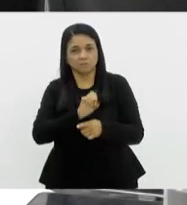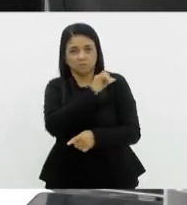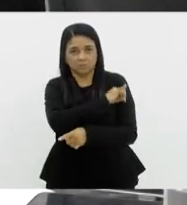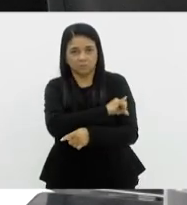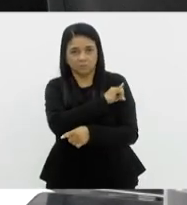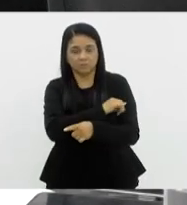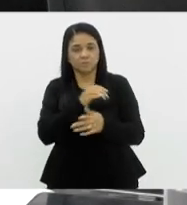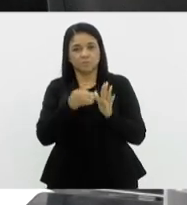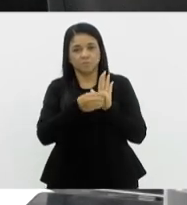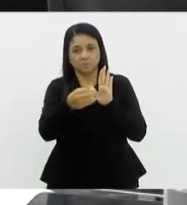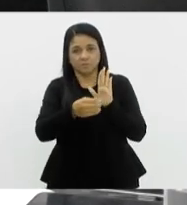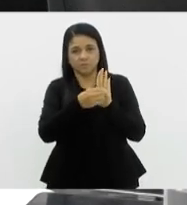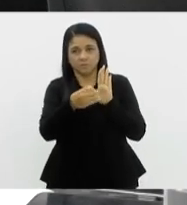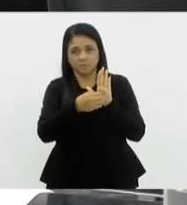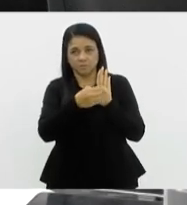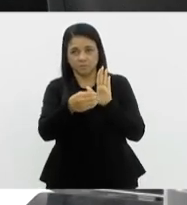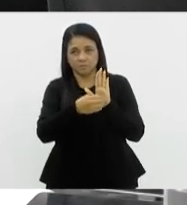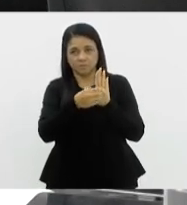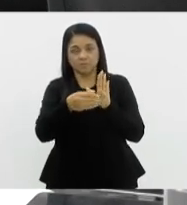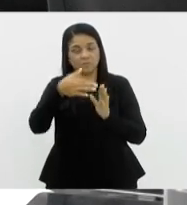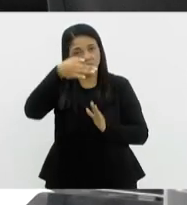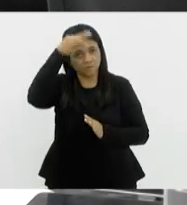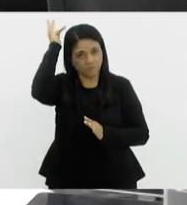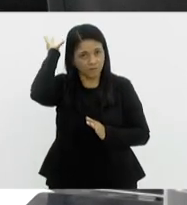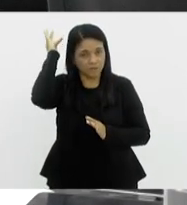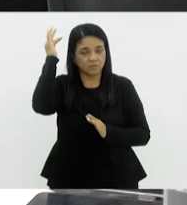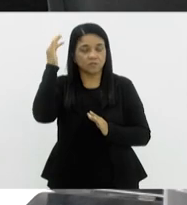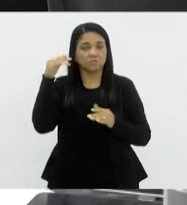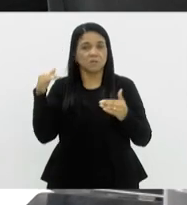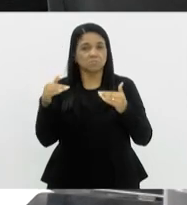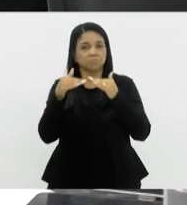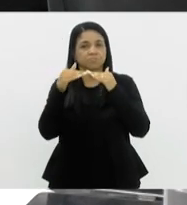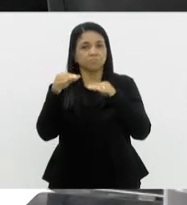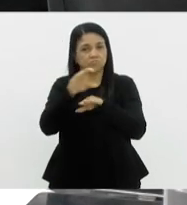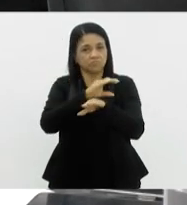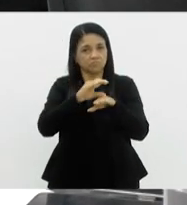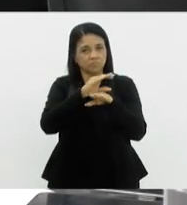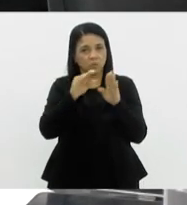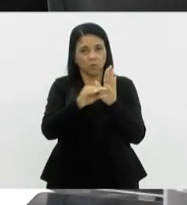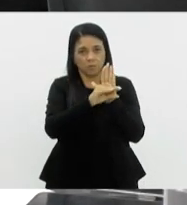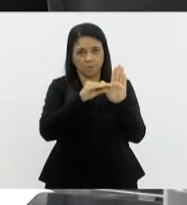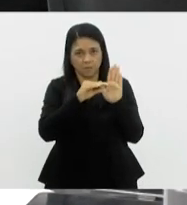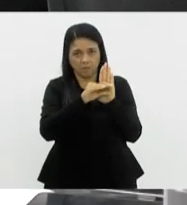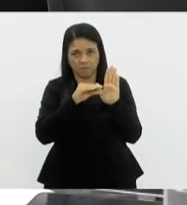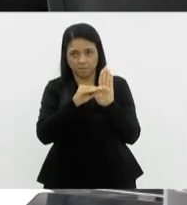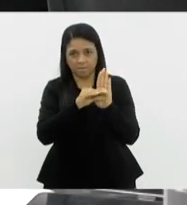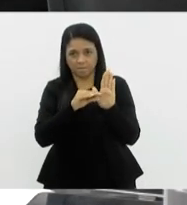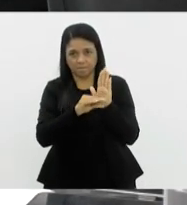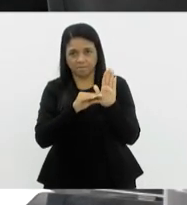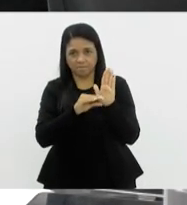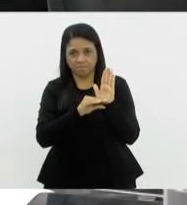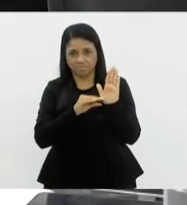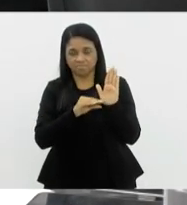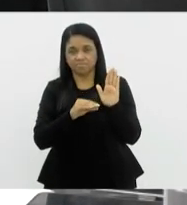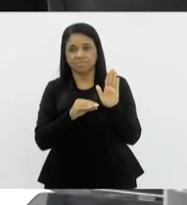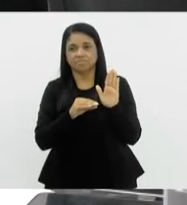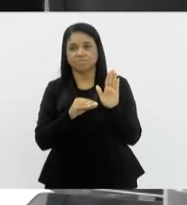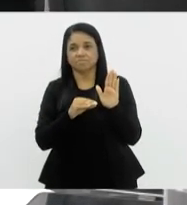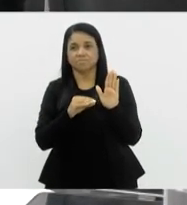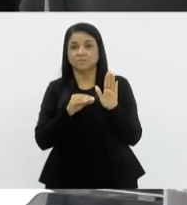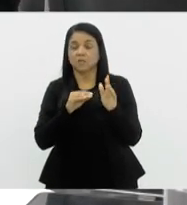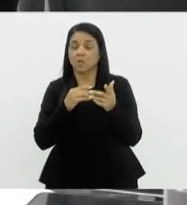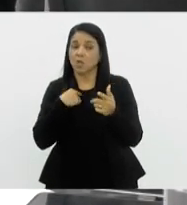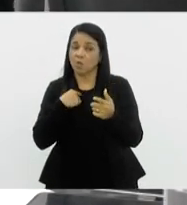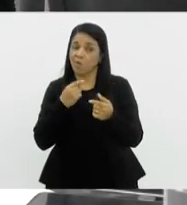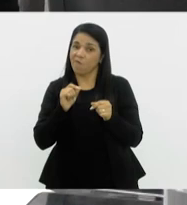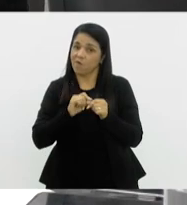O parecer é do deputado Fred Pacheco é pela constitucionalidade com emendas. Eu faria uma